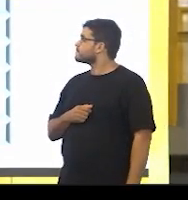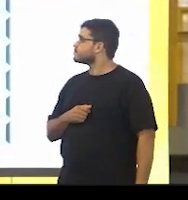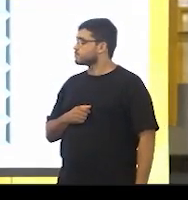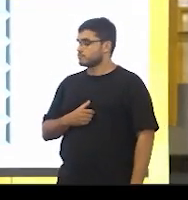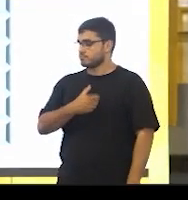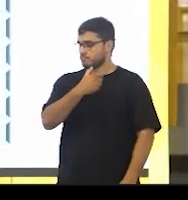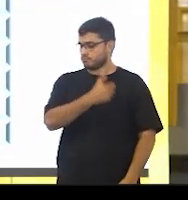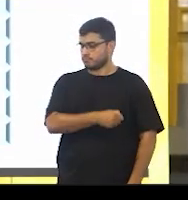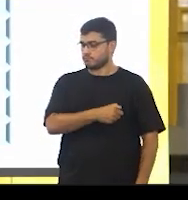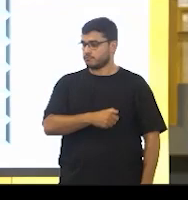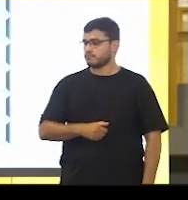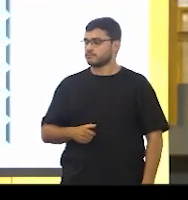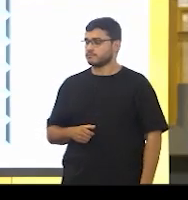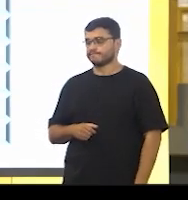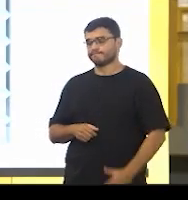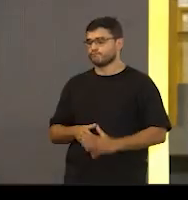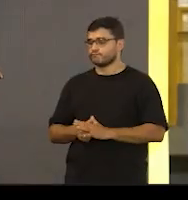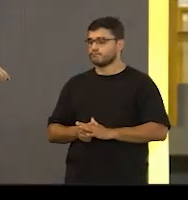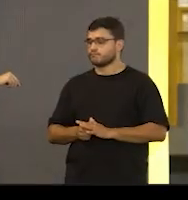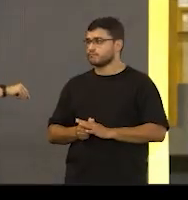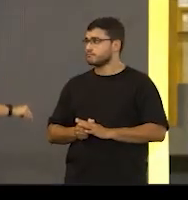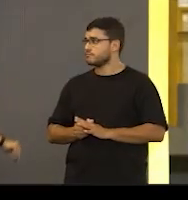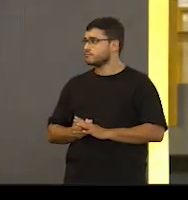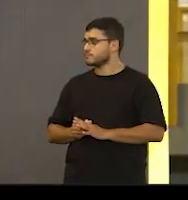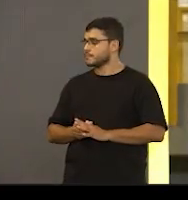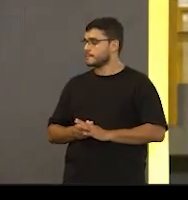A habilidade 8, passando não.